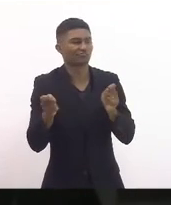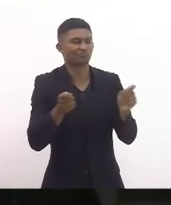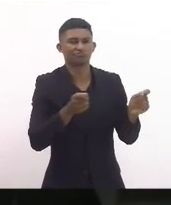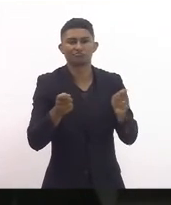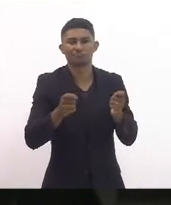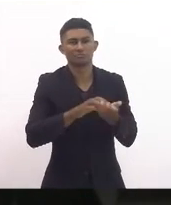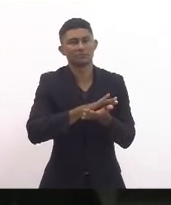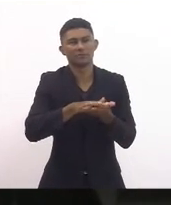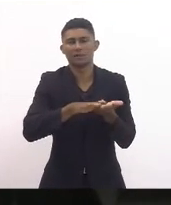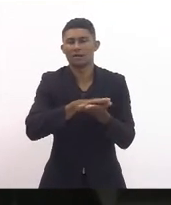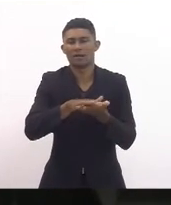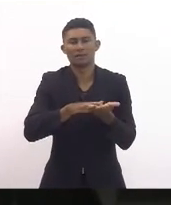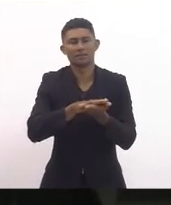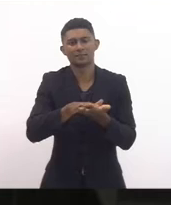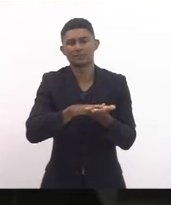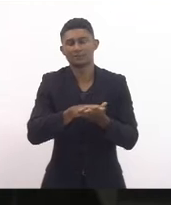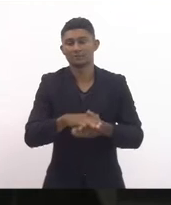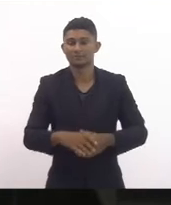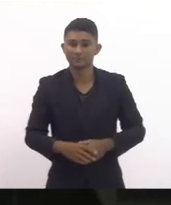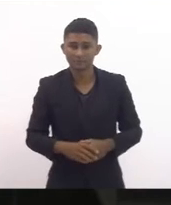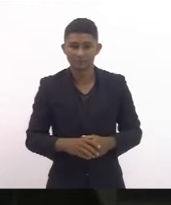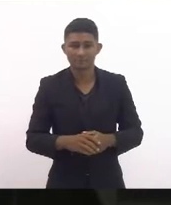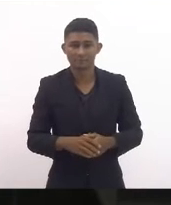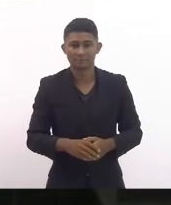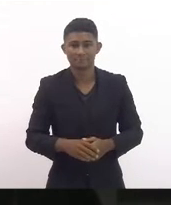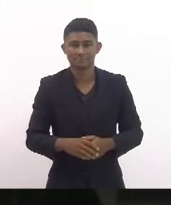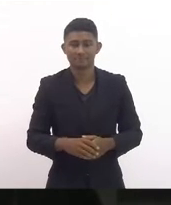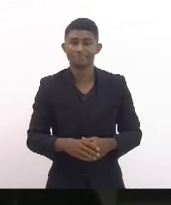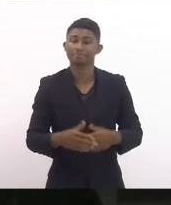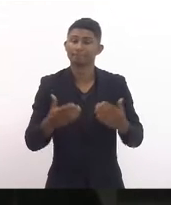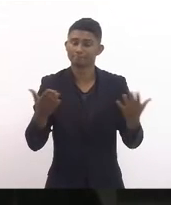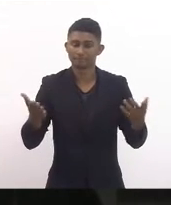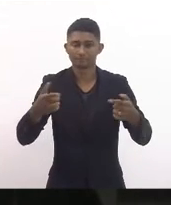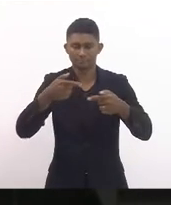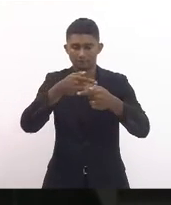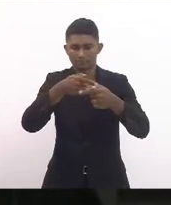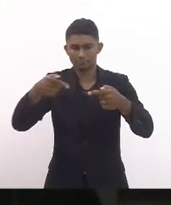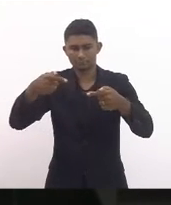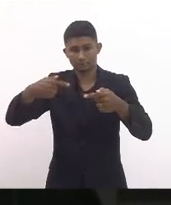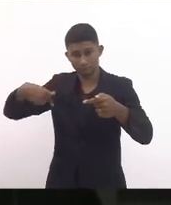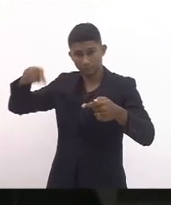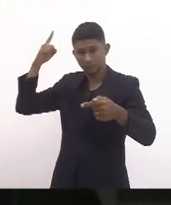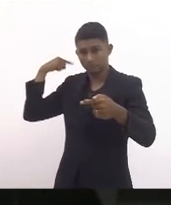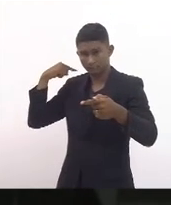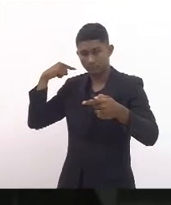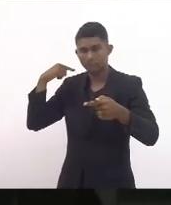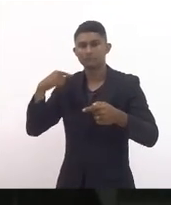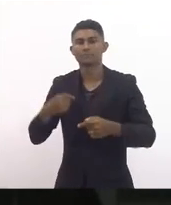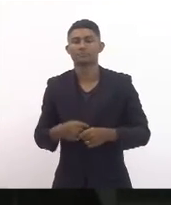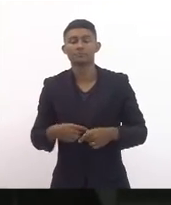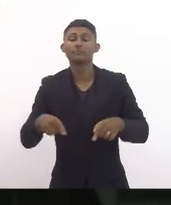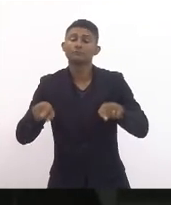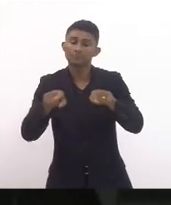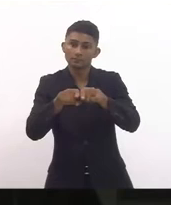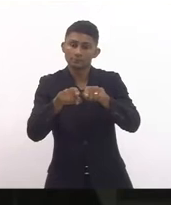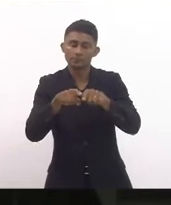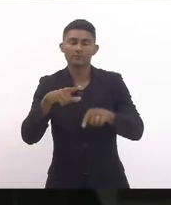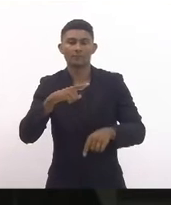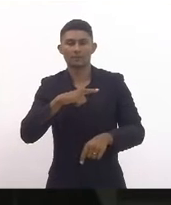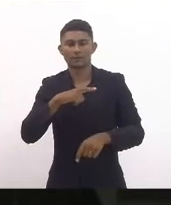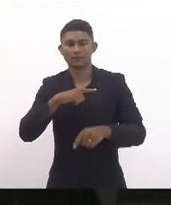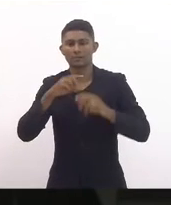aí nesse sentido senhora Presidente semana passada tivemos também audiência